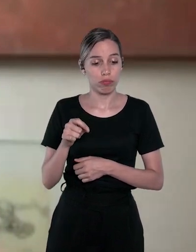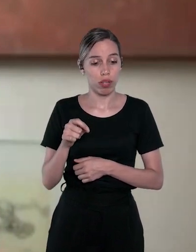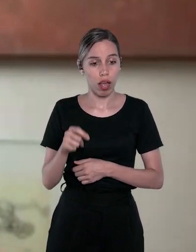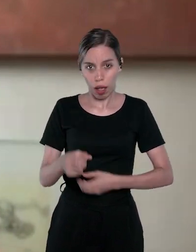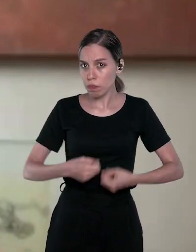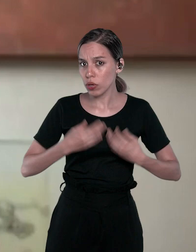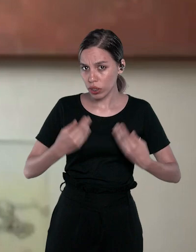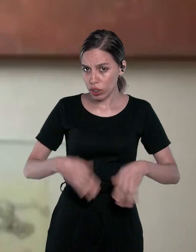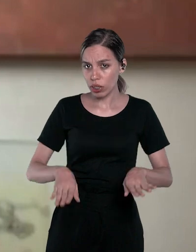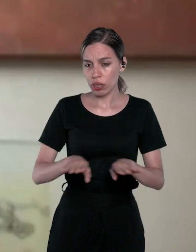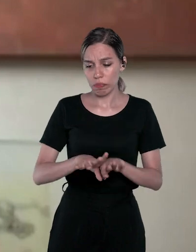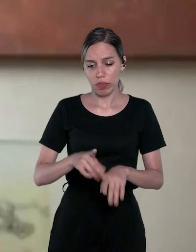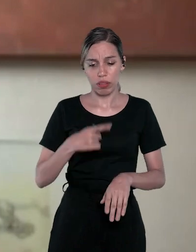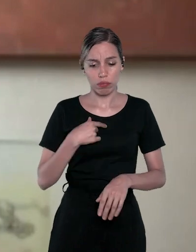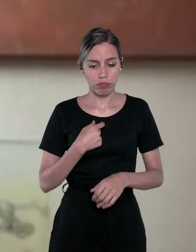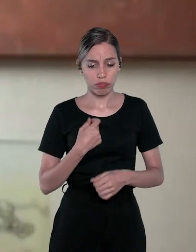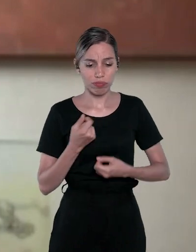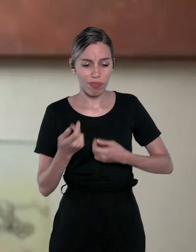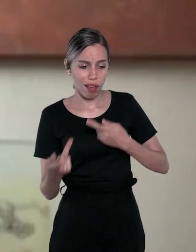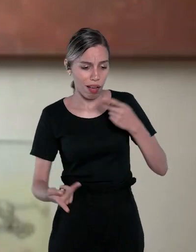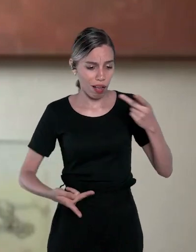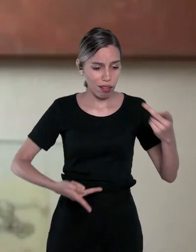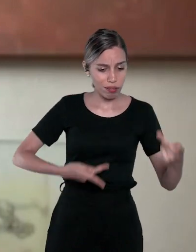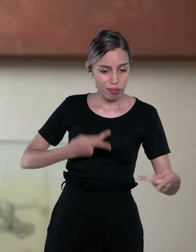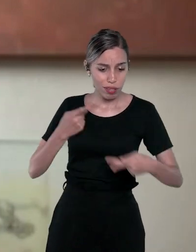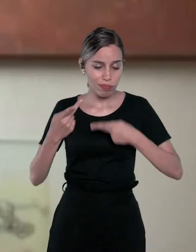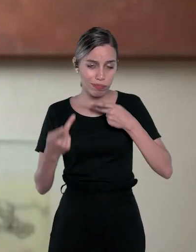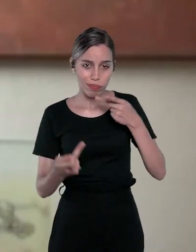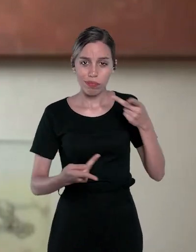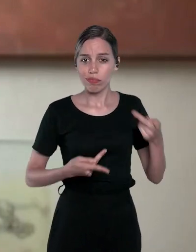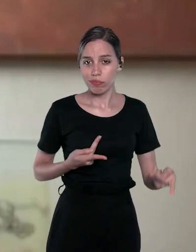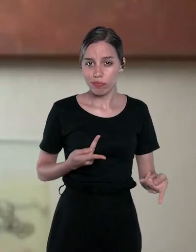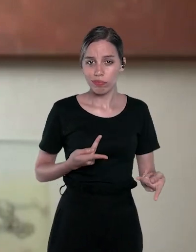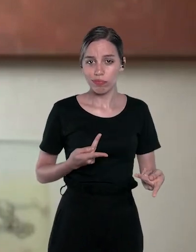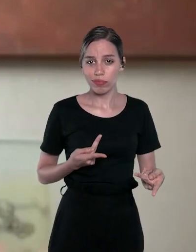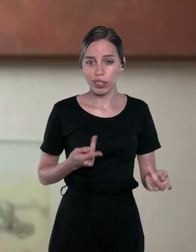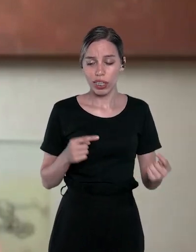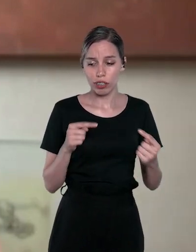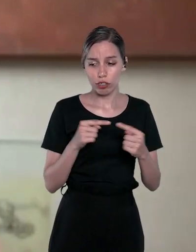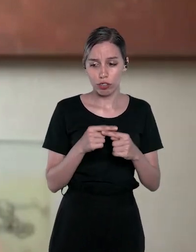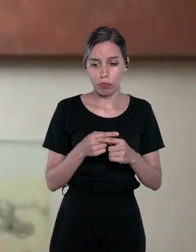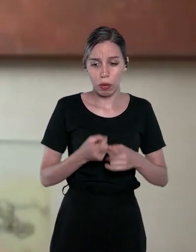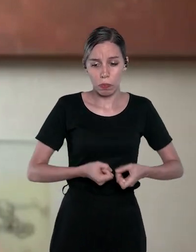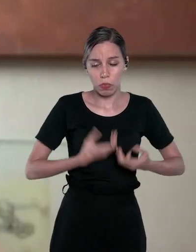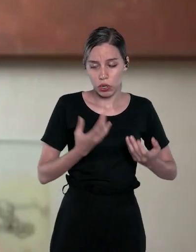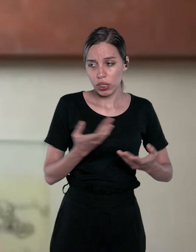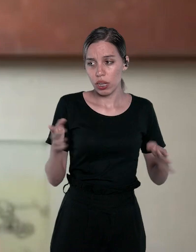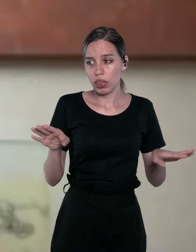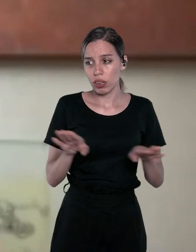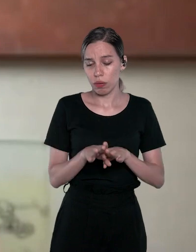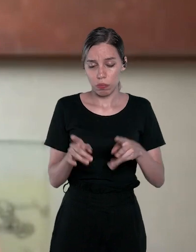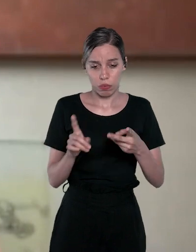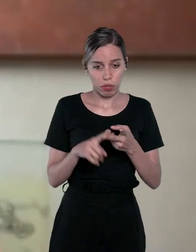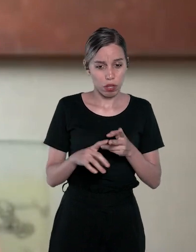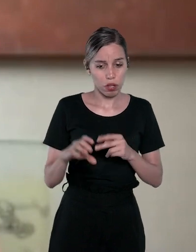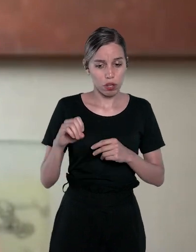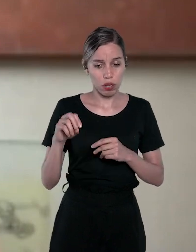improvisação, assim como a poesia de cordel nordestina, né?